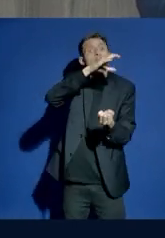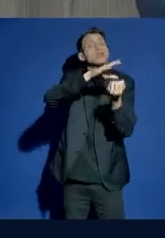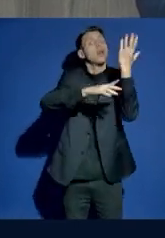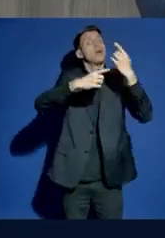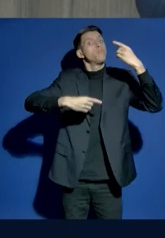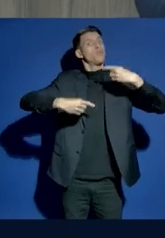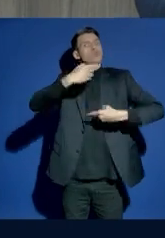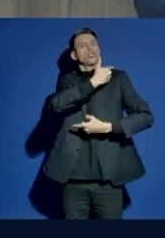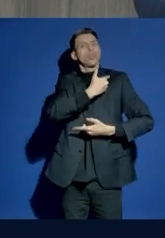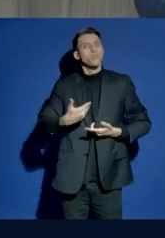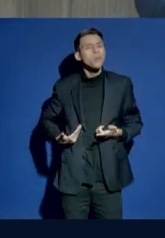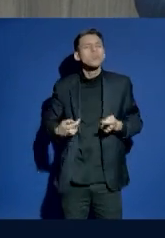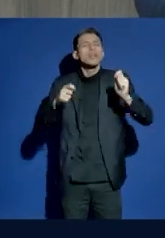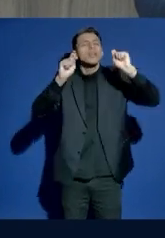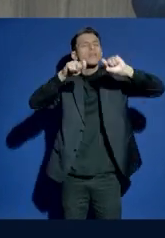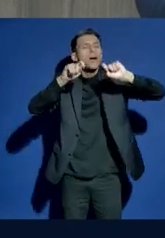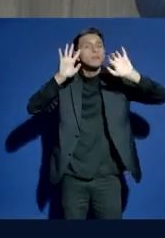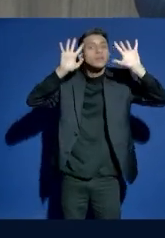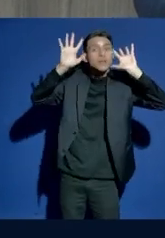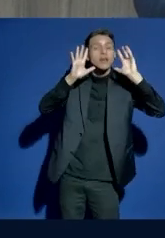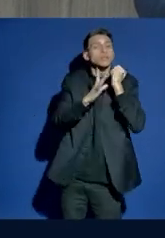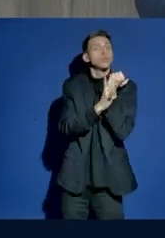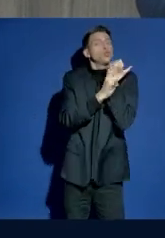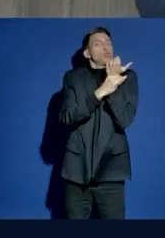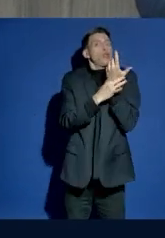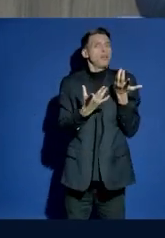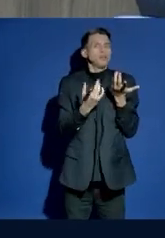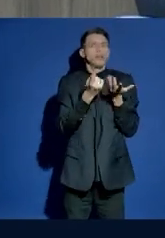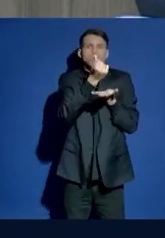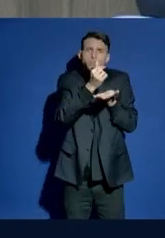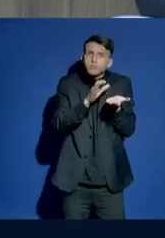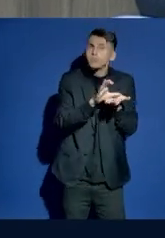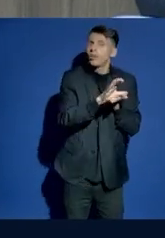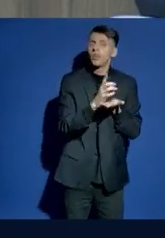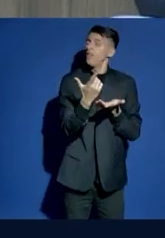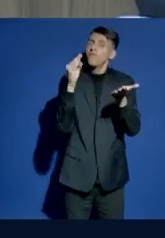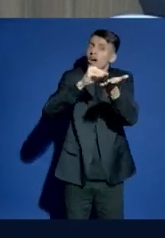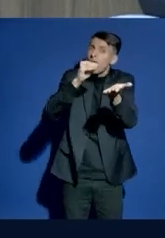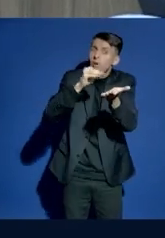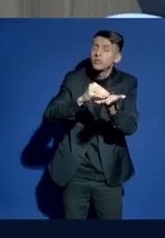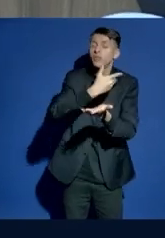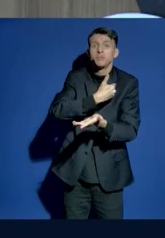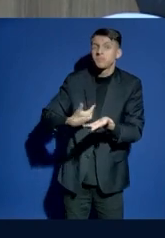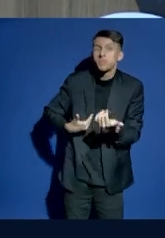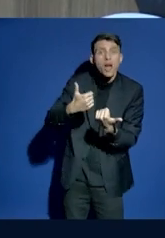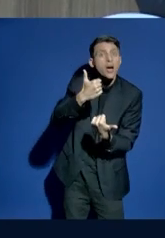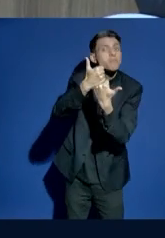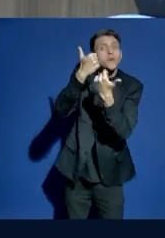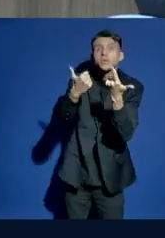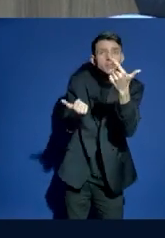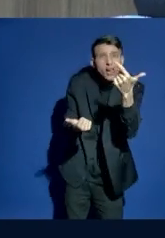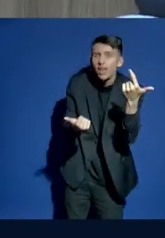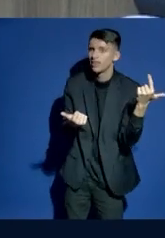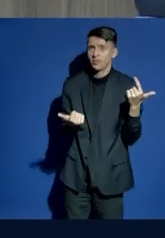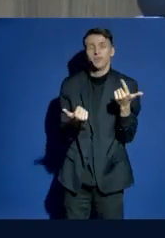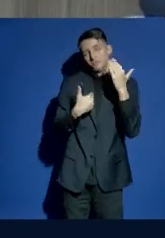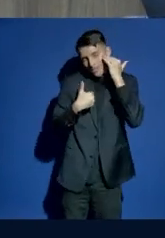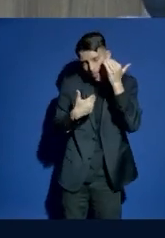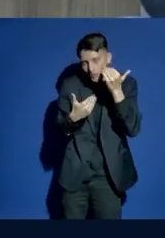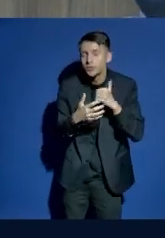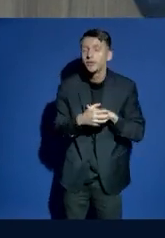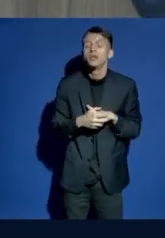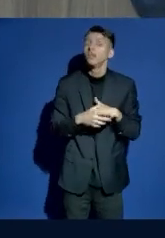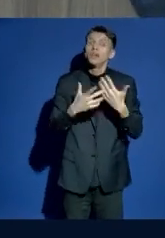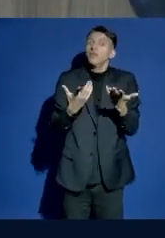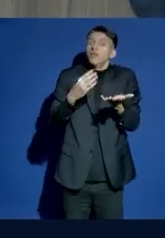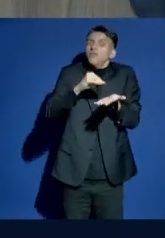setor previsibilidade e segurança jurídica. Coisa que nós não tivemos... Muito obrigado. Coisas que nós não